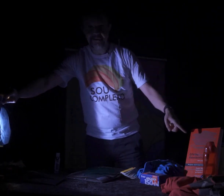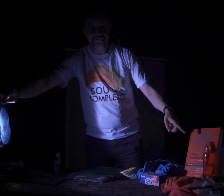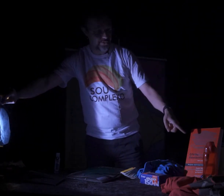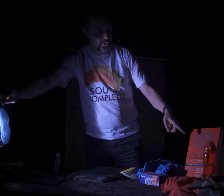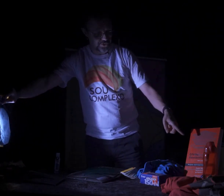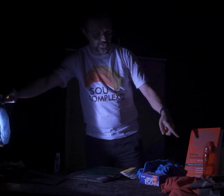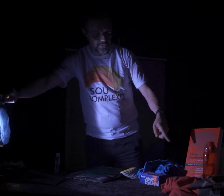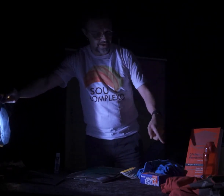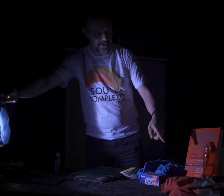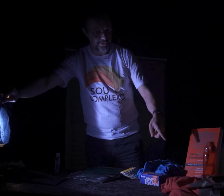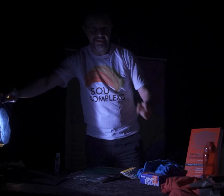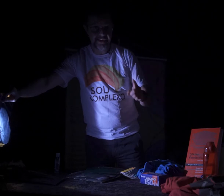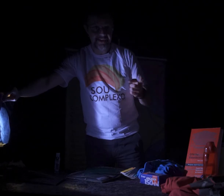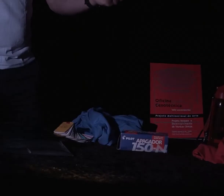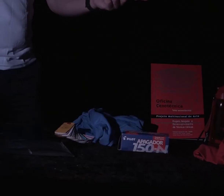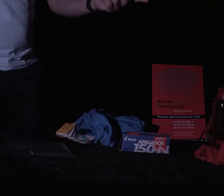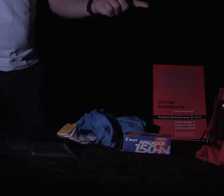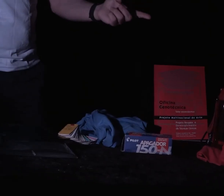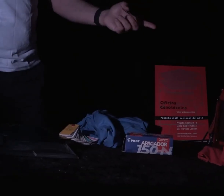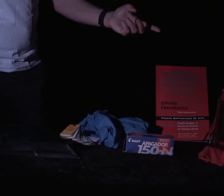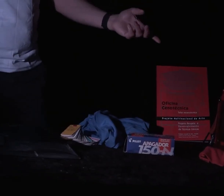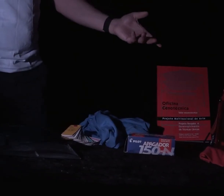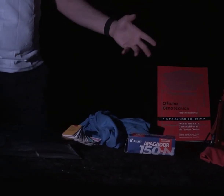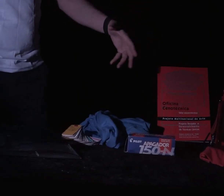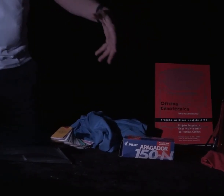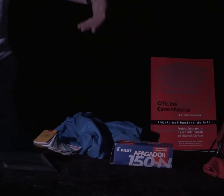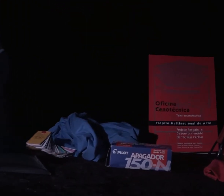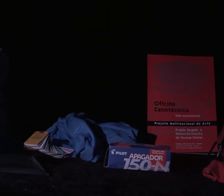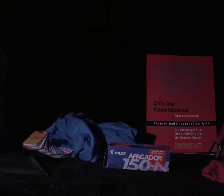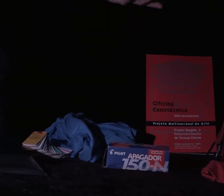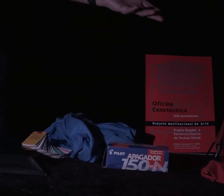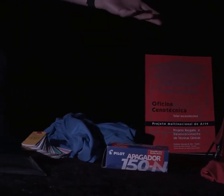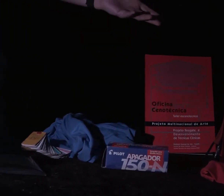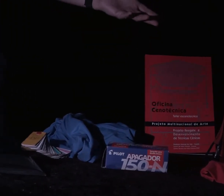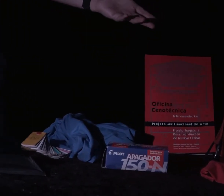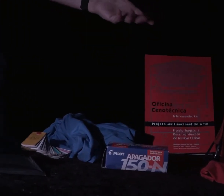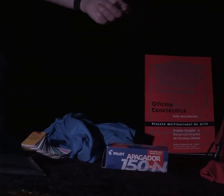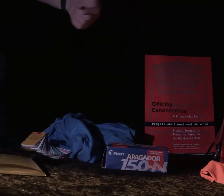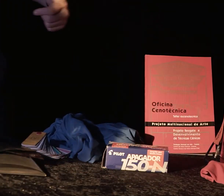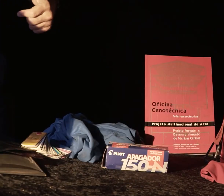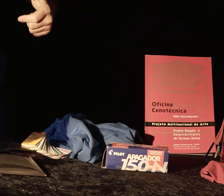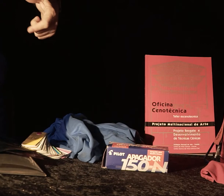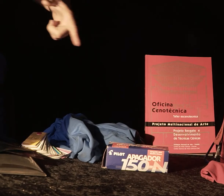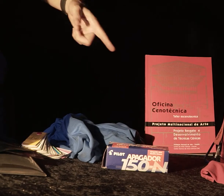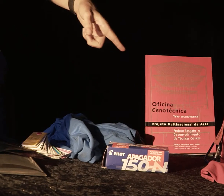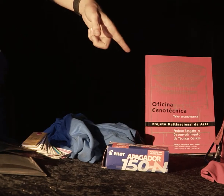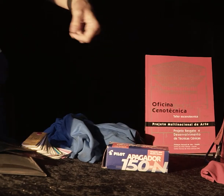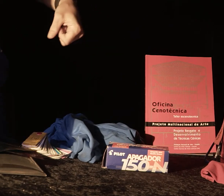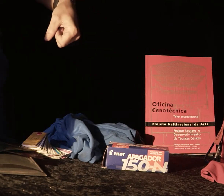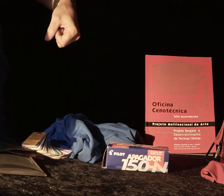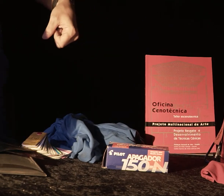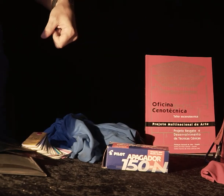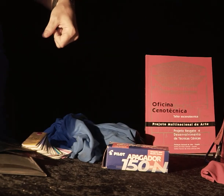Os vermelhos continuam vermelhos e, detalhe, mais realçados, melhores